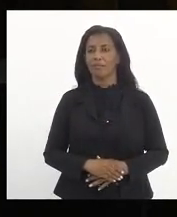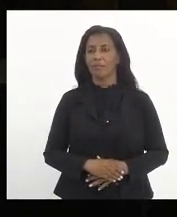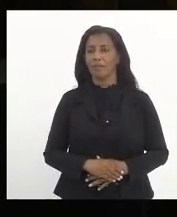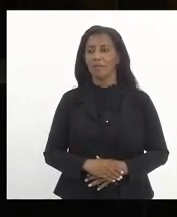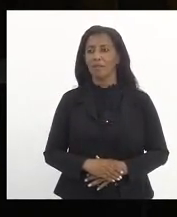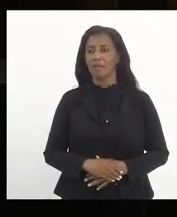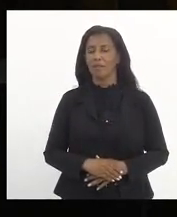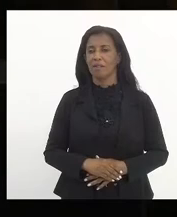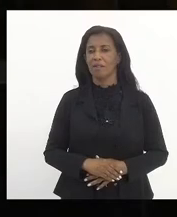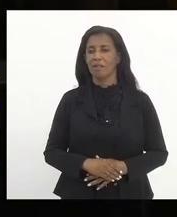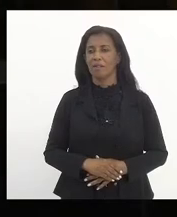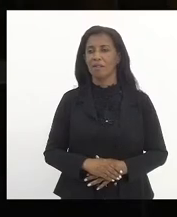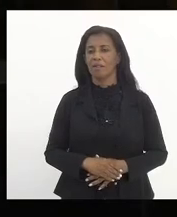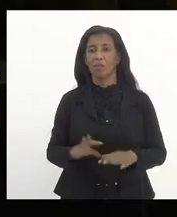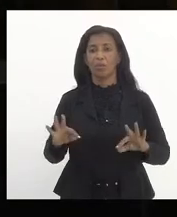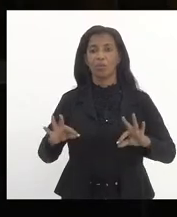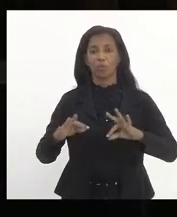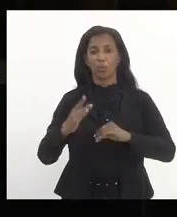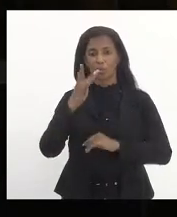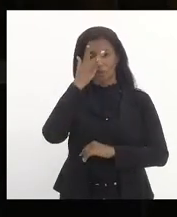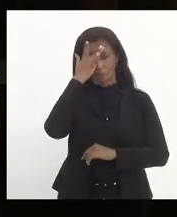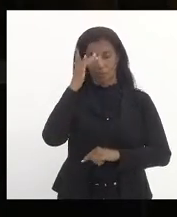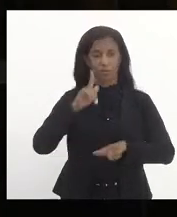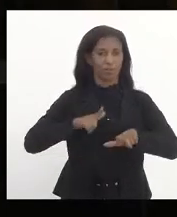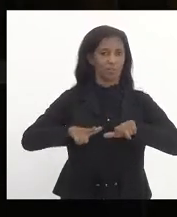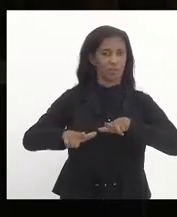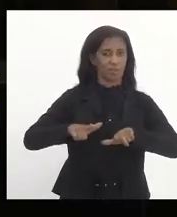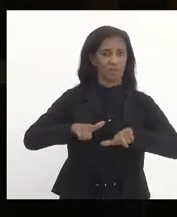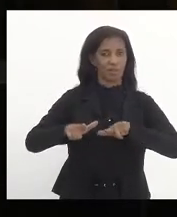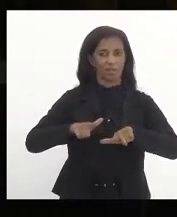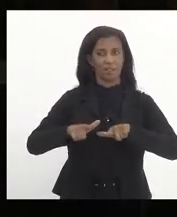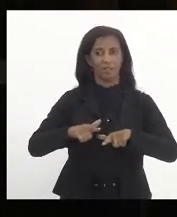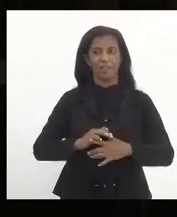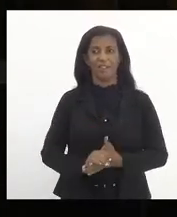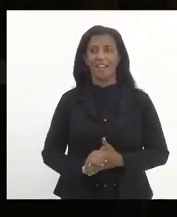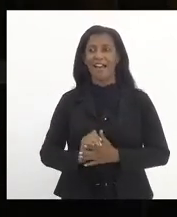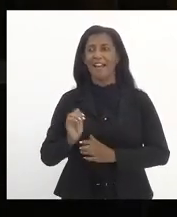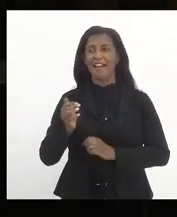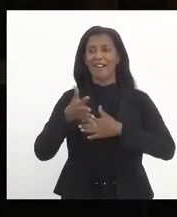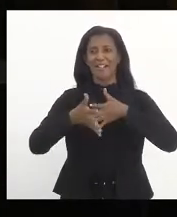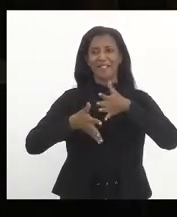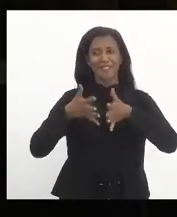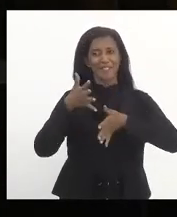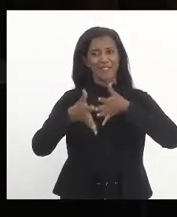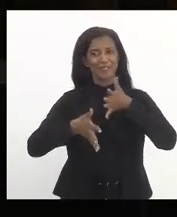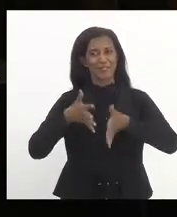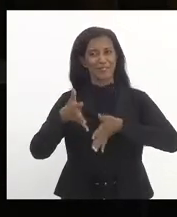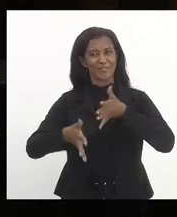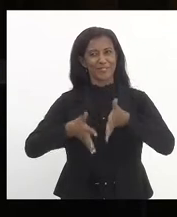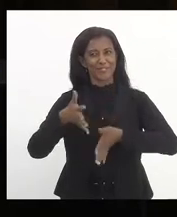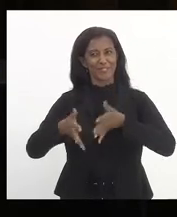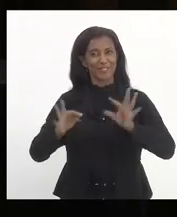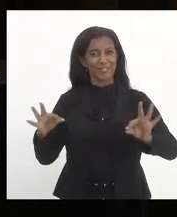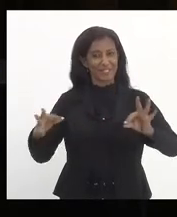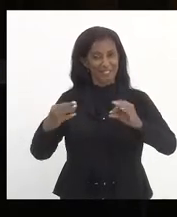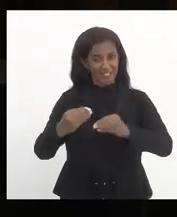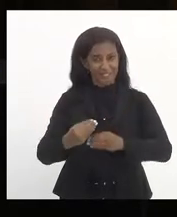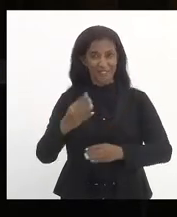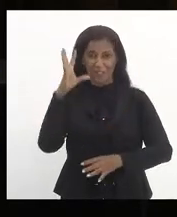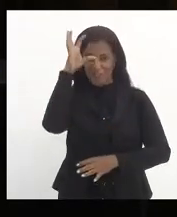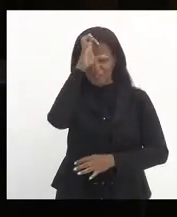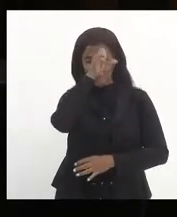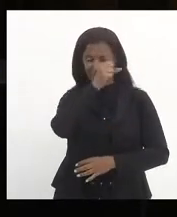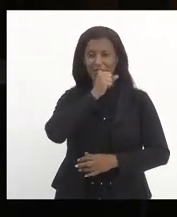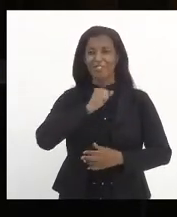todas aquelas que trabalham lá com a nossa linguagem de Libra, para que todos nos